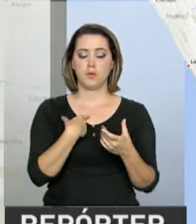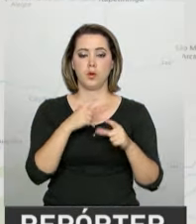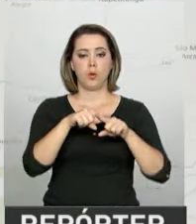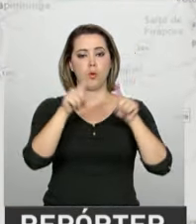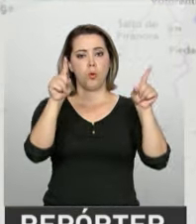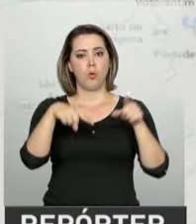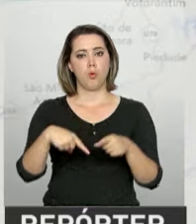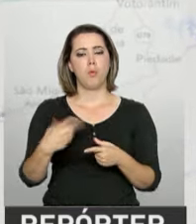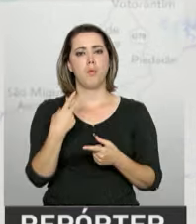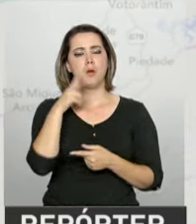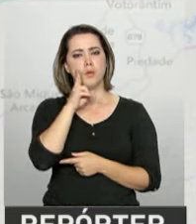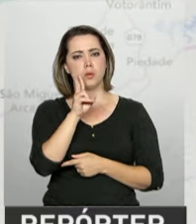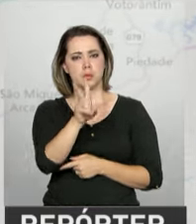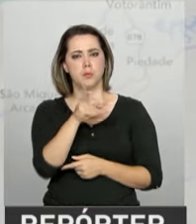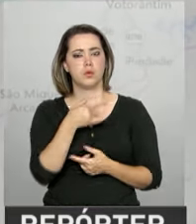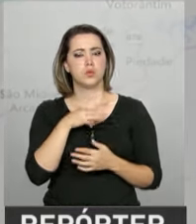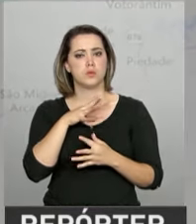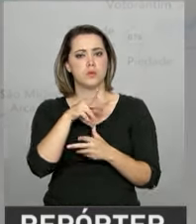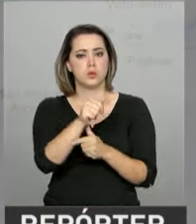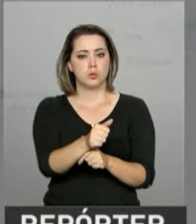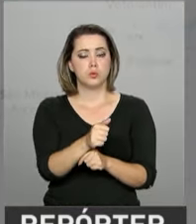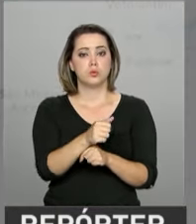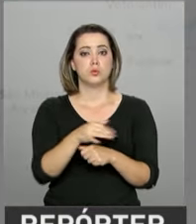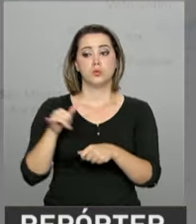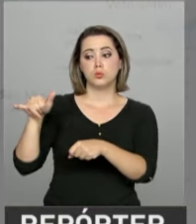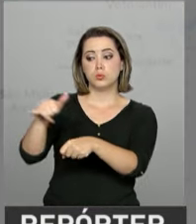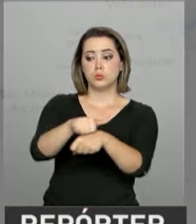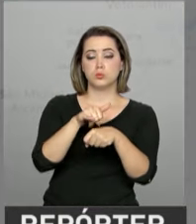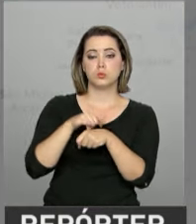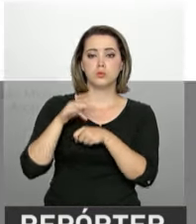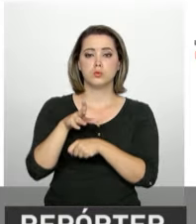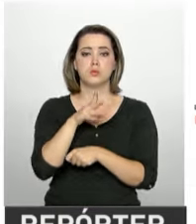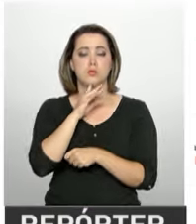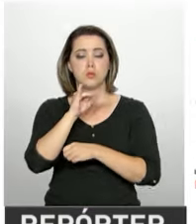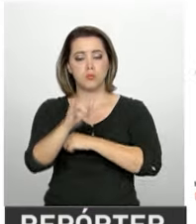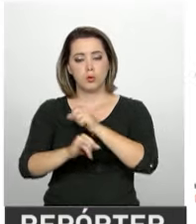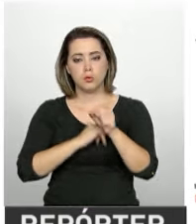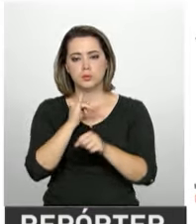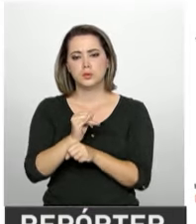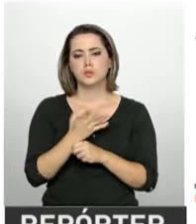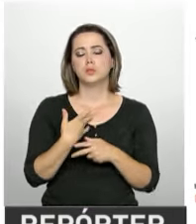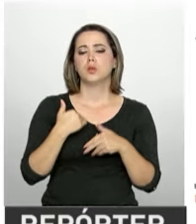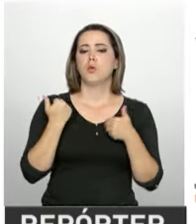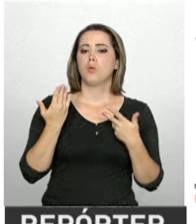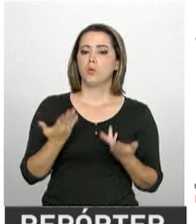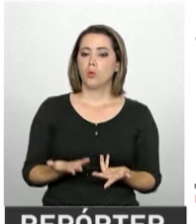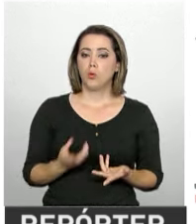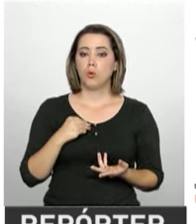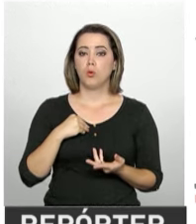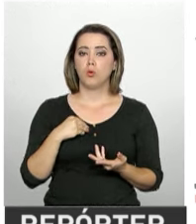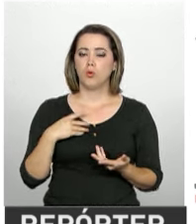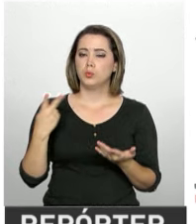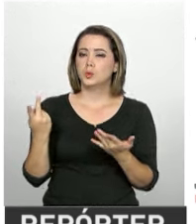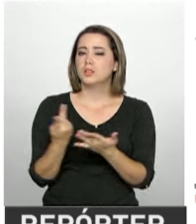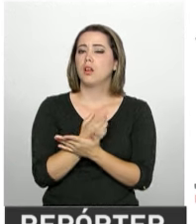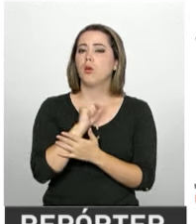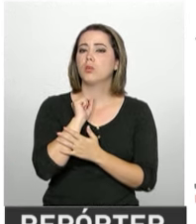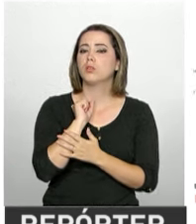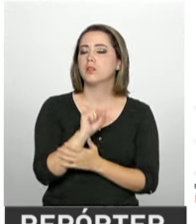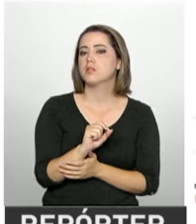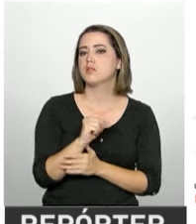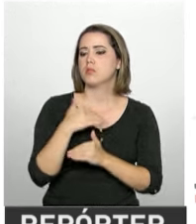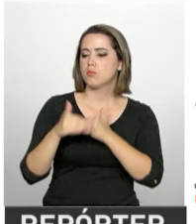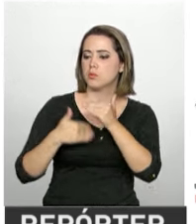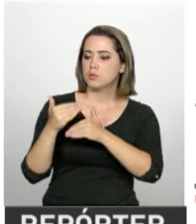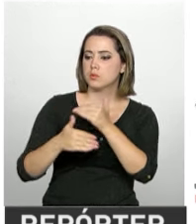é possível navegar por esses aeroportos e obter mais informações sobre eles. O desempenho operacional, que é uma pesquisa